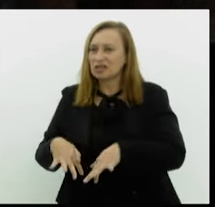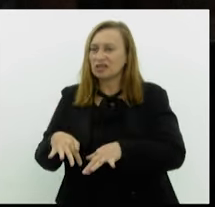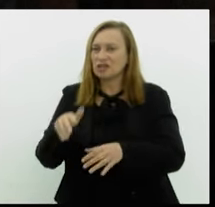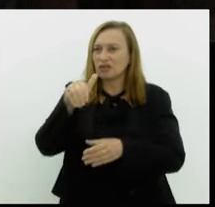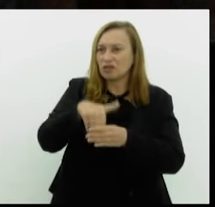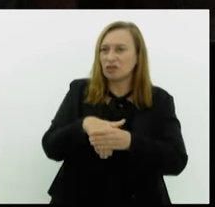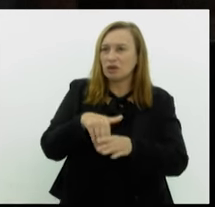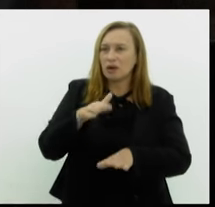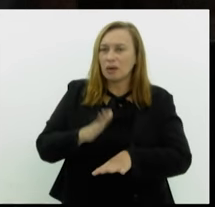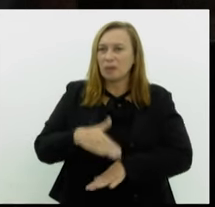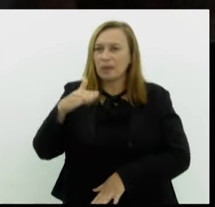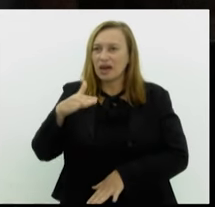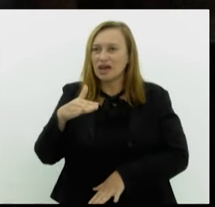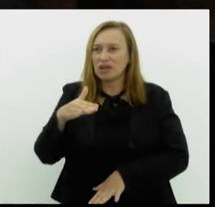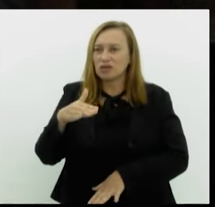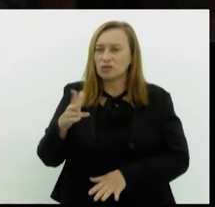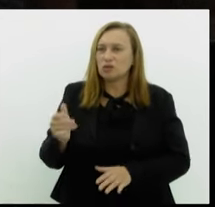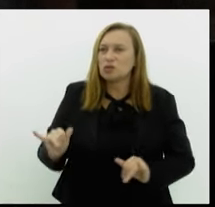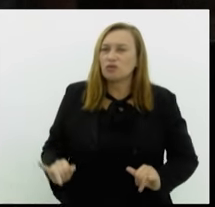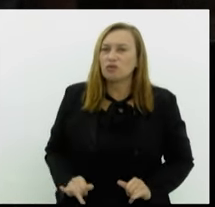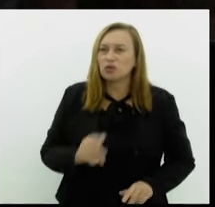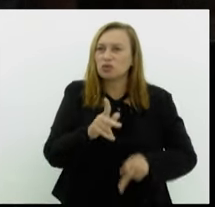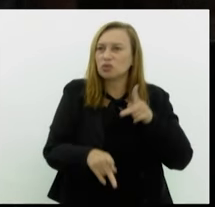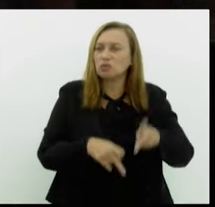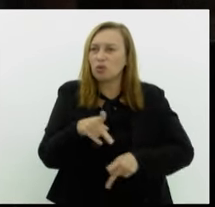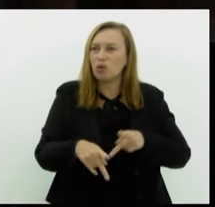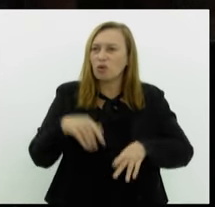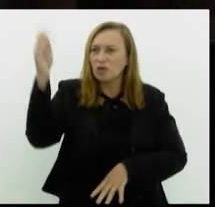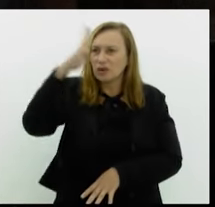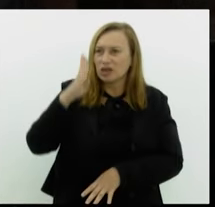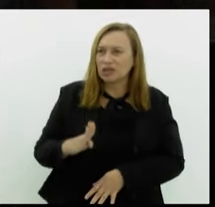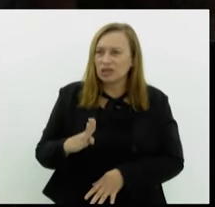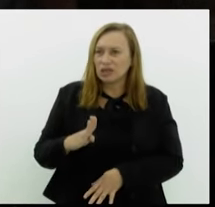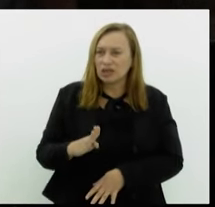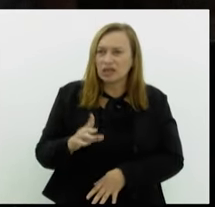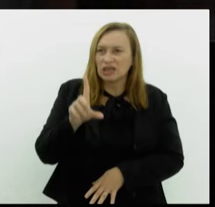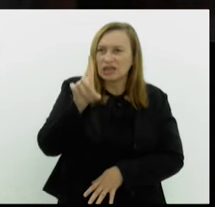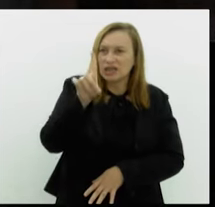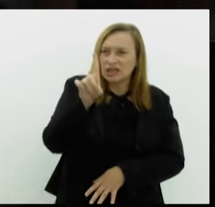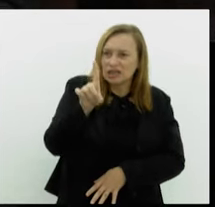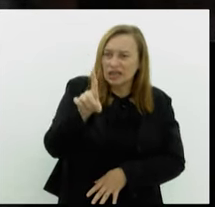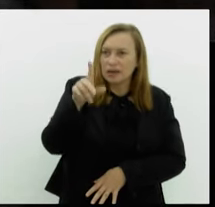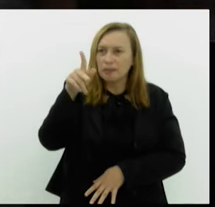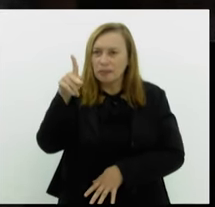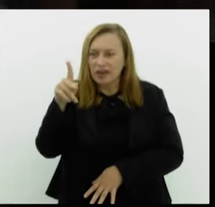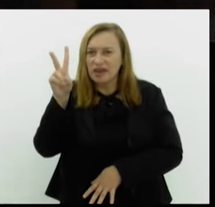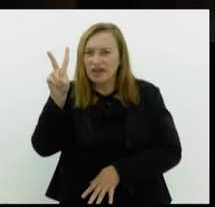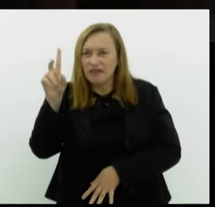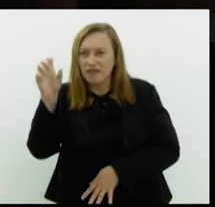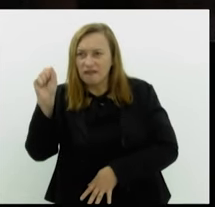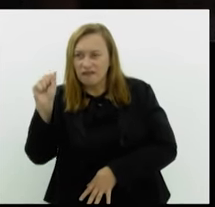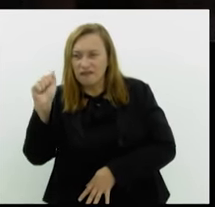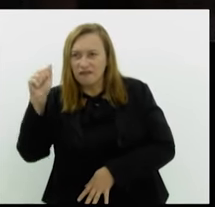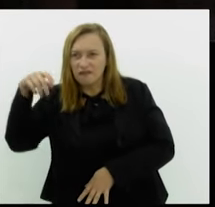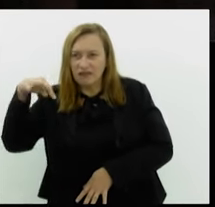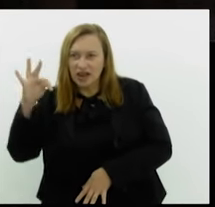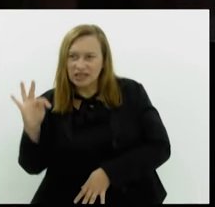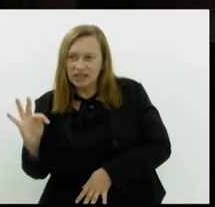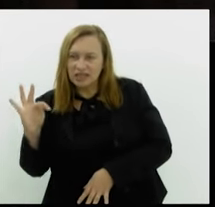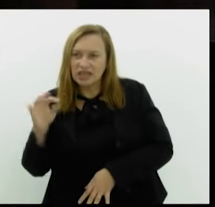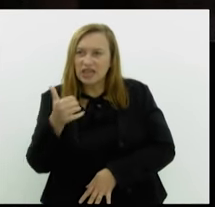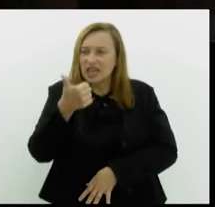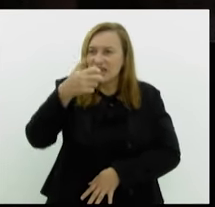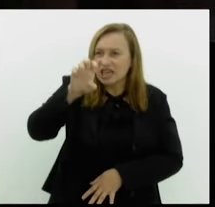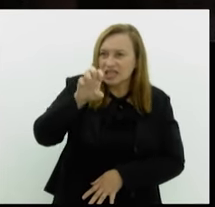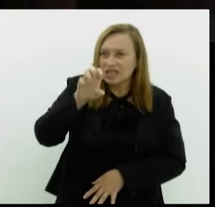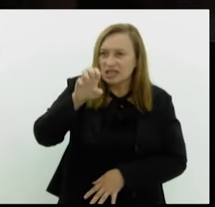garfada no bolso do povo brasileiro, dessa vez da volta do DPVAT, que vai colocar 15 bilhões